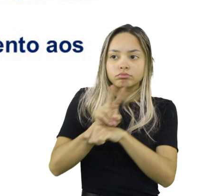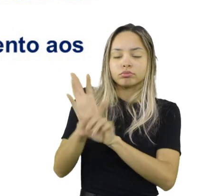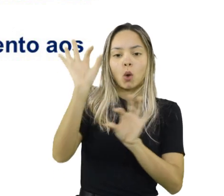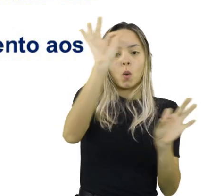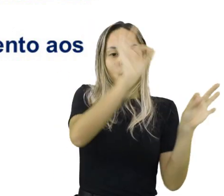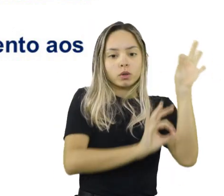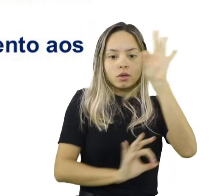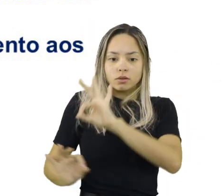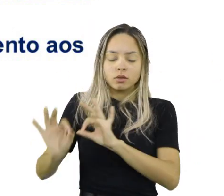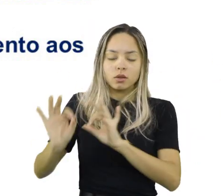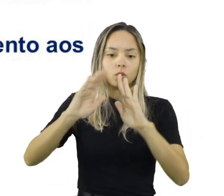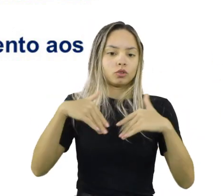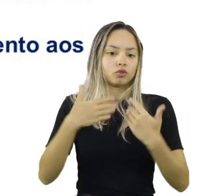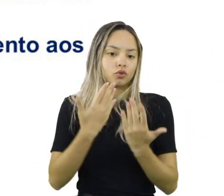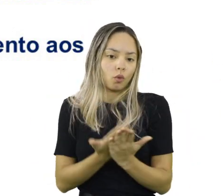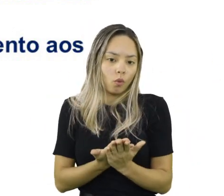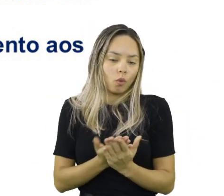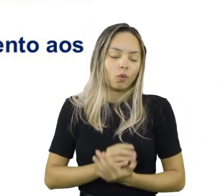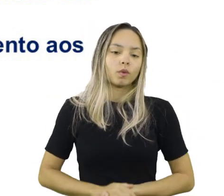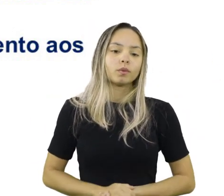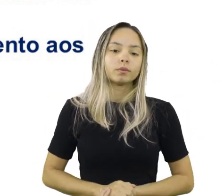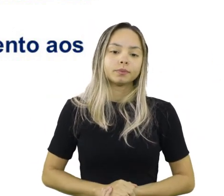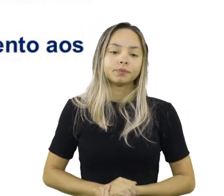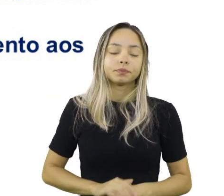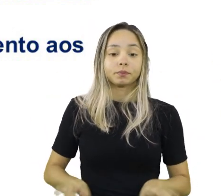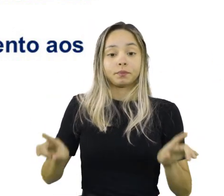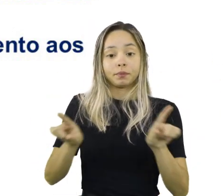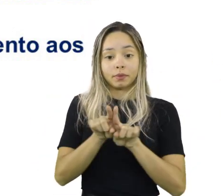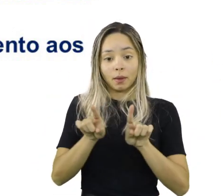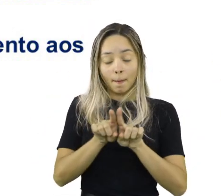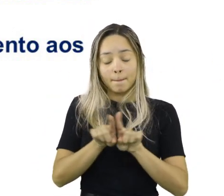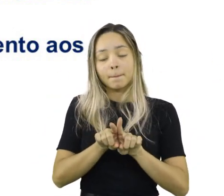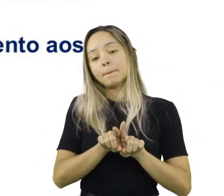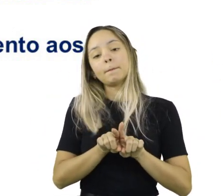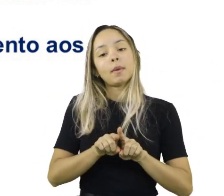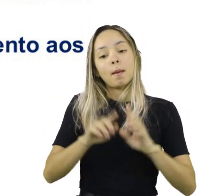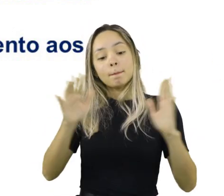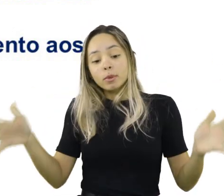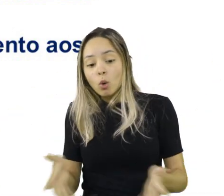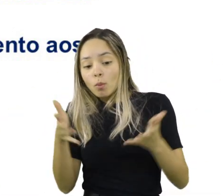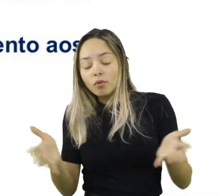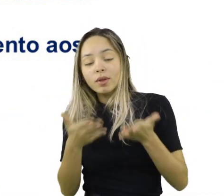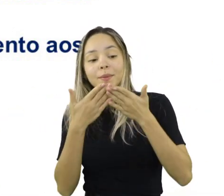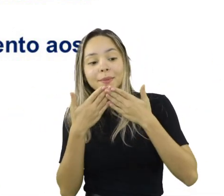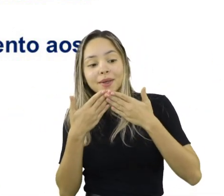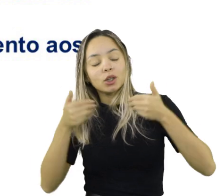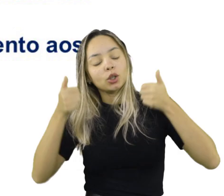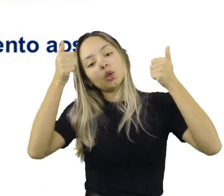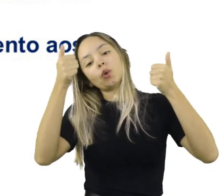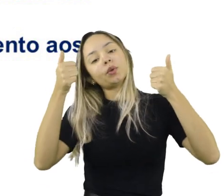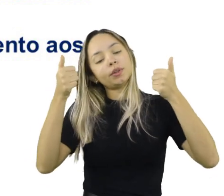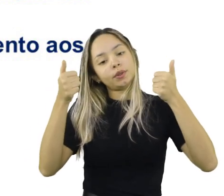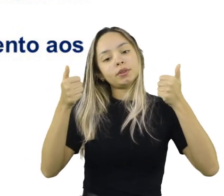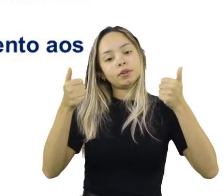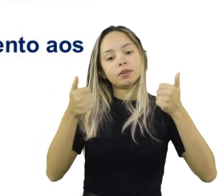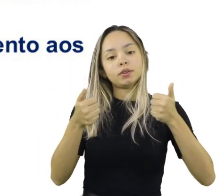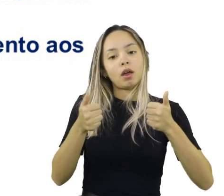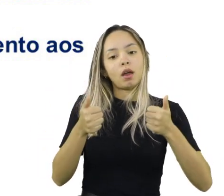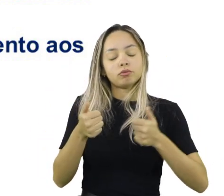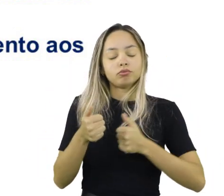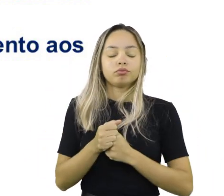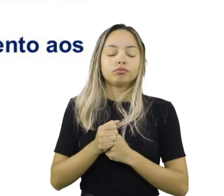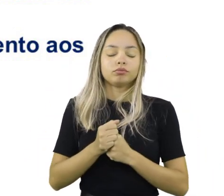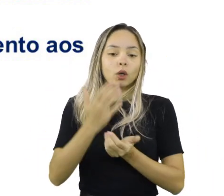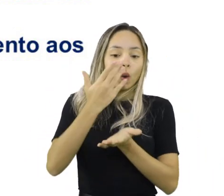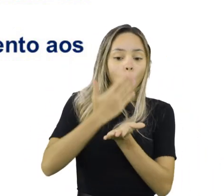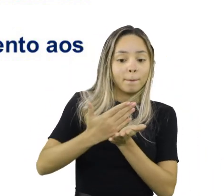pleno da escola, assessorar o processo de definição do planejamento, promover melhoria e implementação